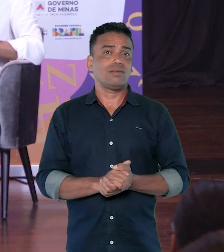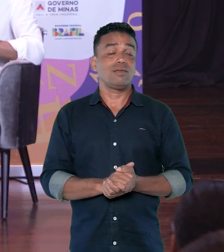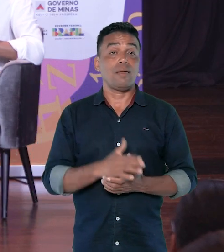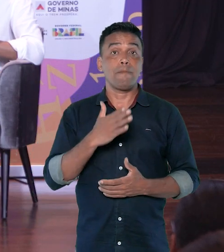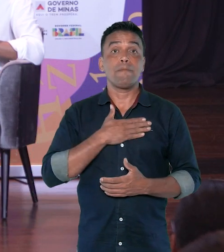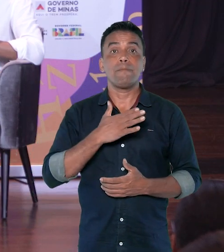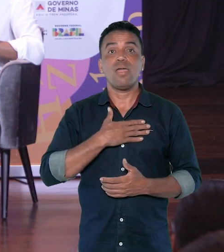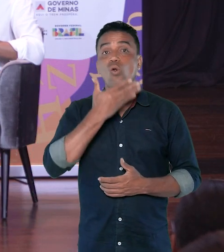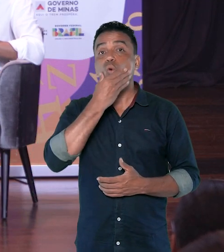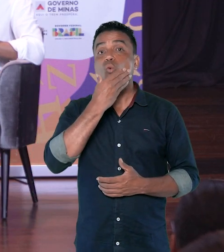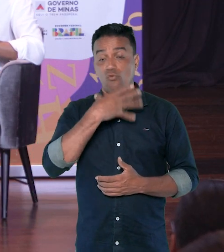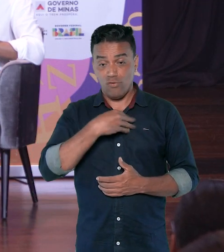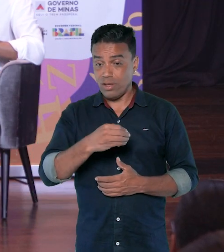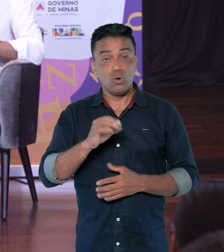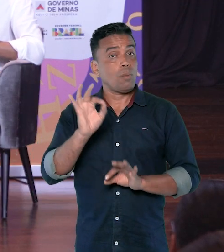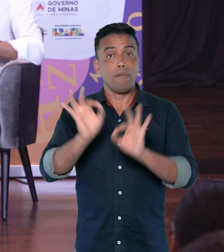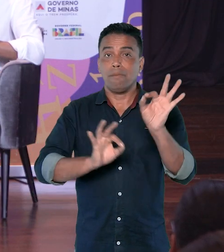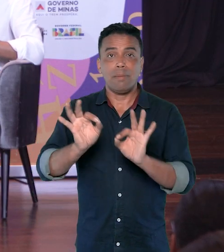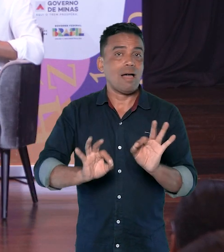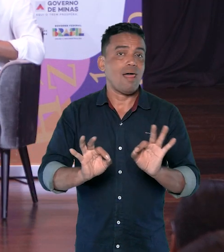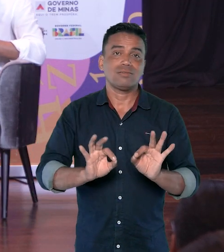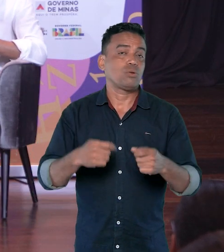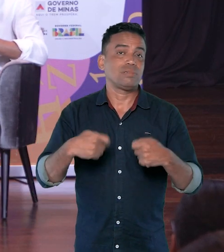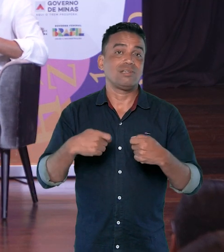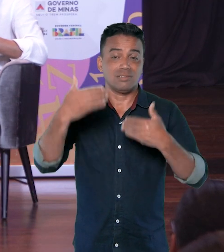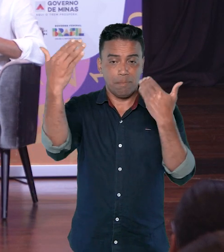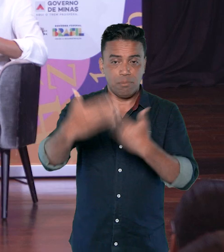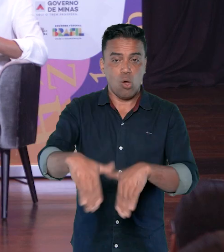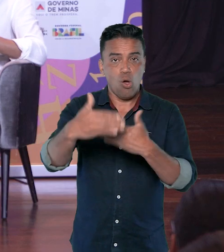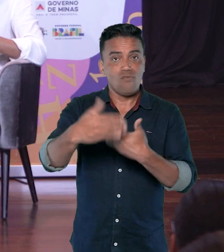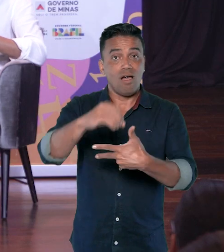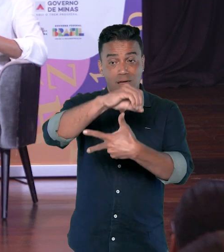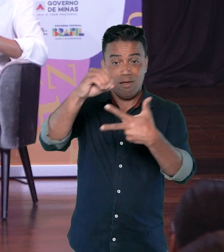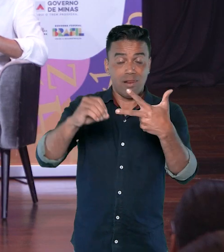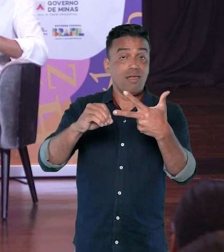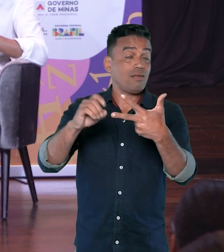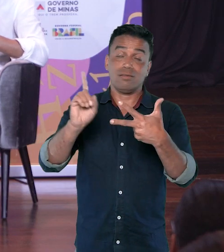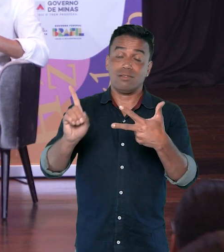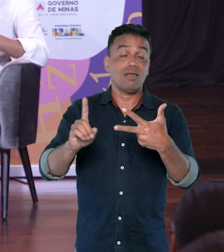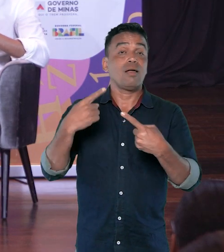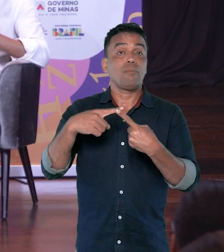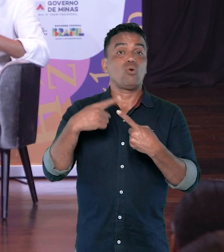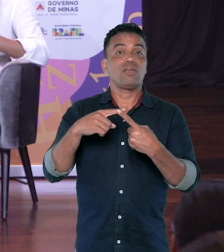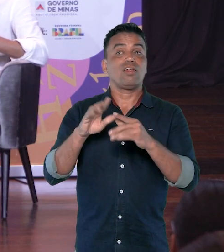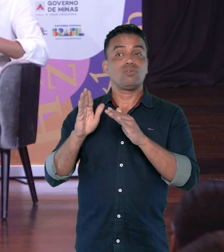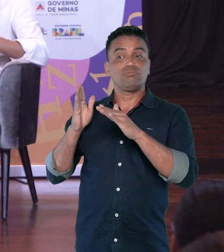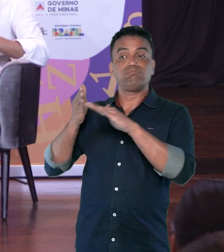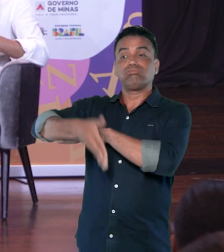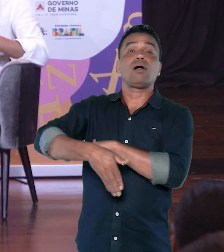meu filho não vai precisar se preparar para essa prova aí do Enem, porque nós vamos chegar no MEC.